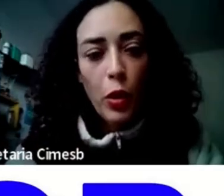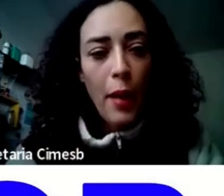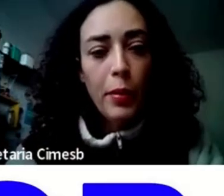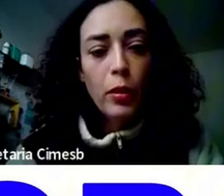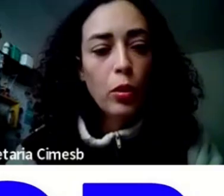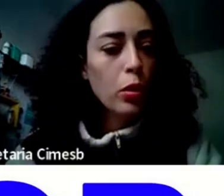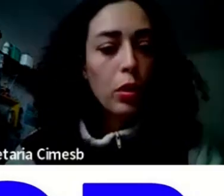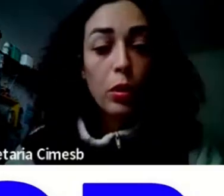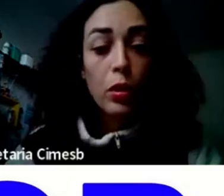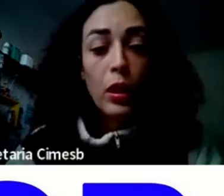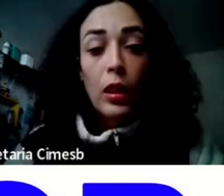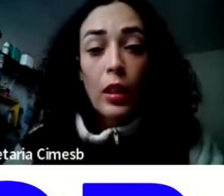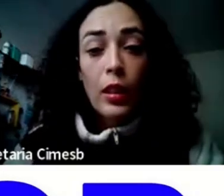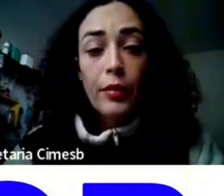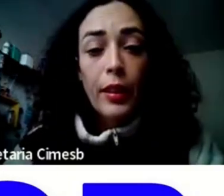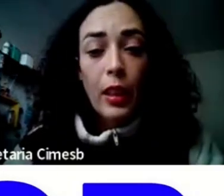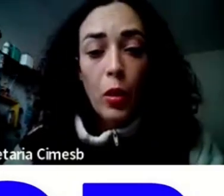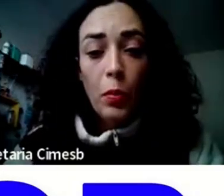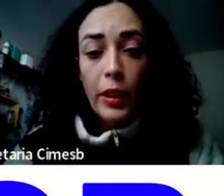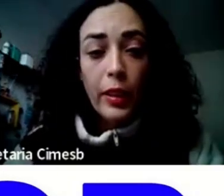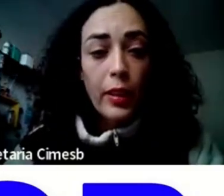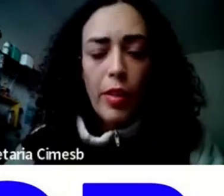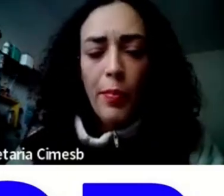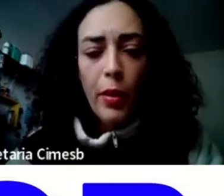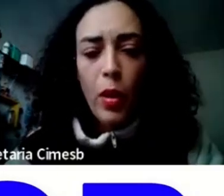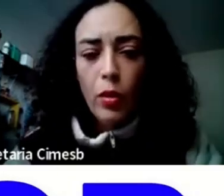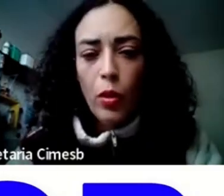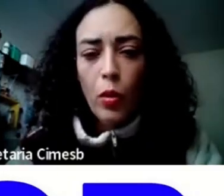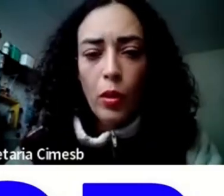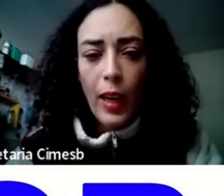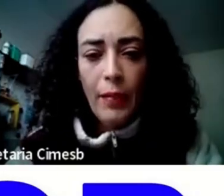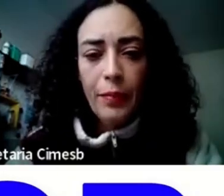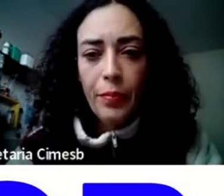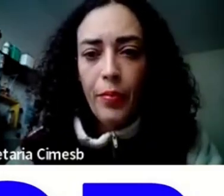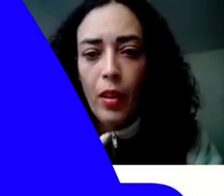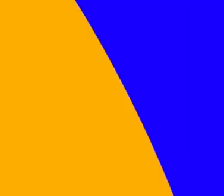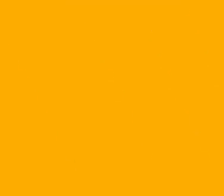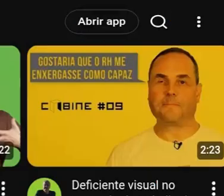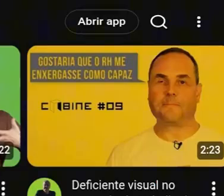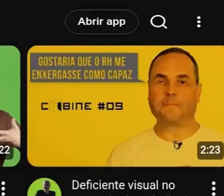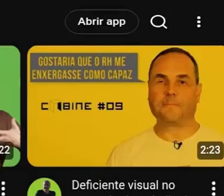É um vídeo rápido de um surdo fazendo a comunicação. Eu sempre gosto de colocar.